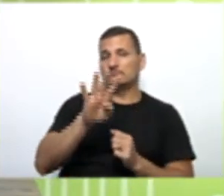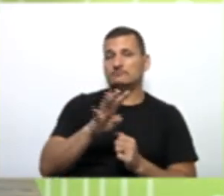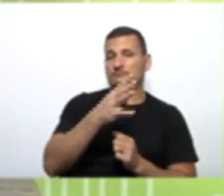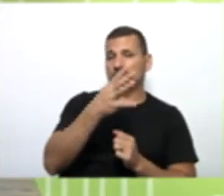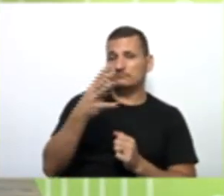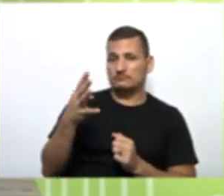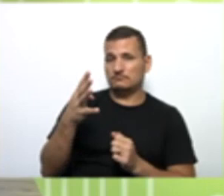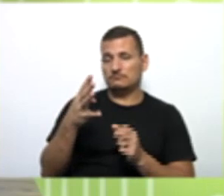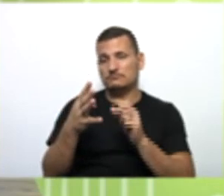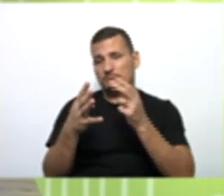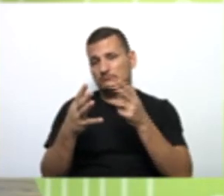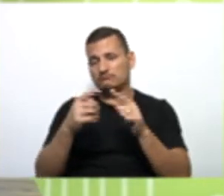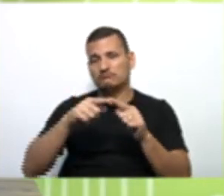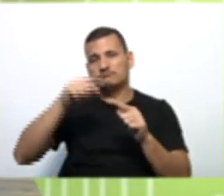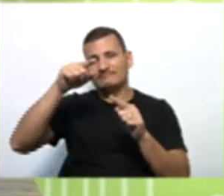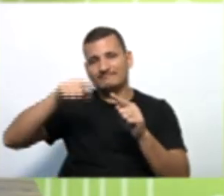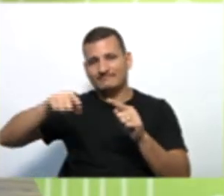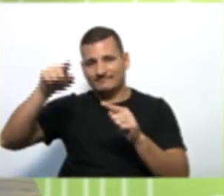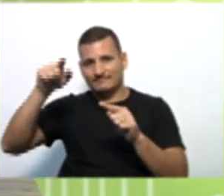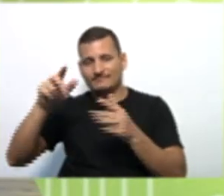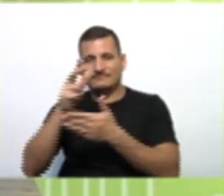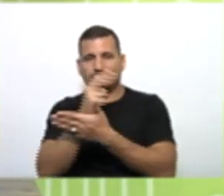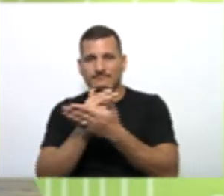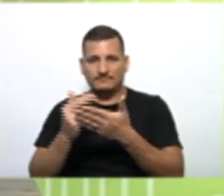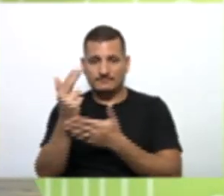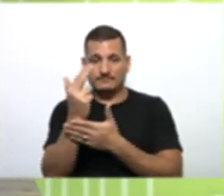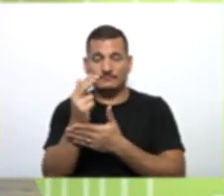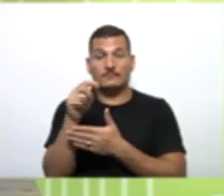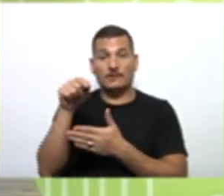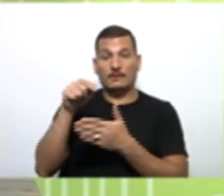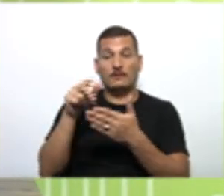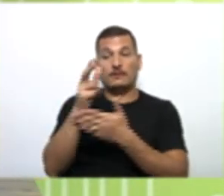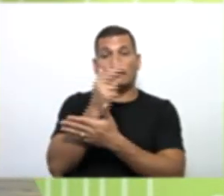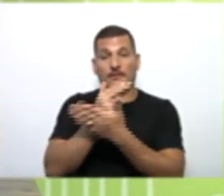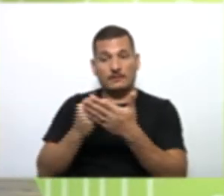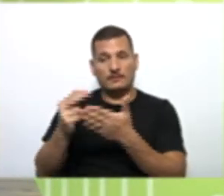ou pode ser em forma de gráfico. Geralmente o gráfico dá maior